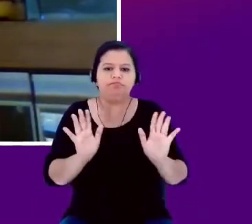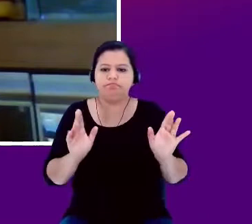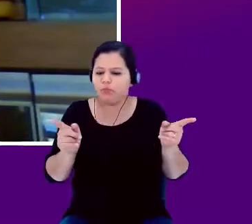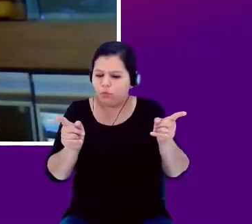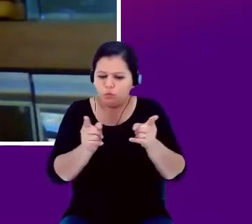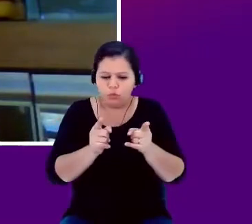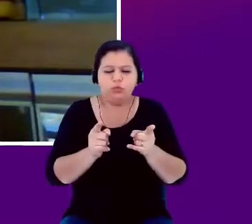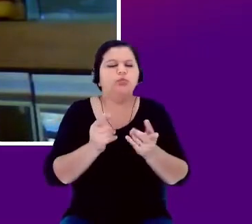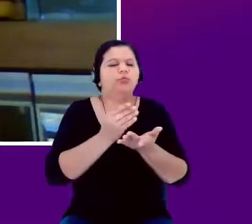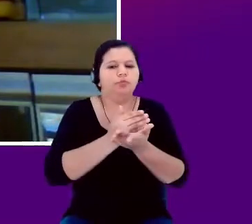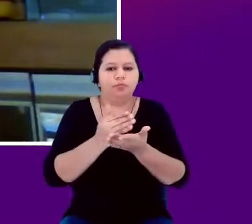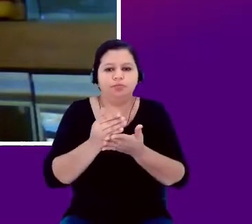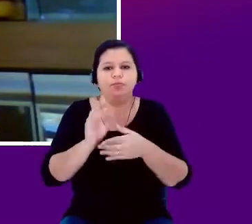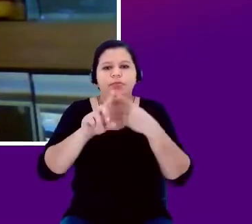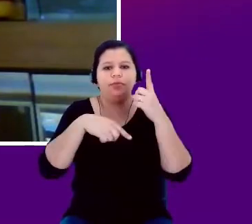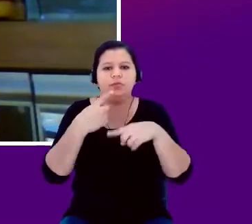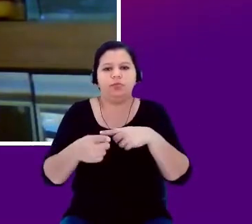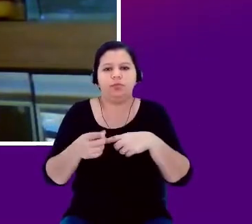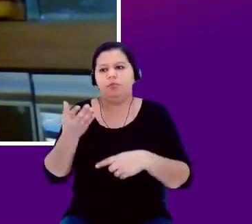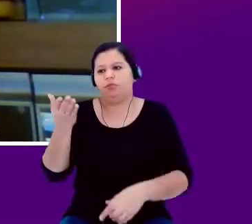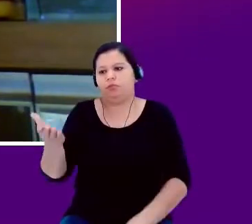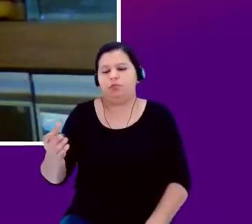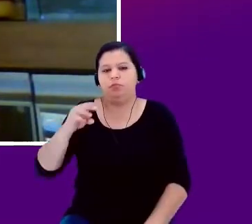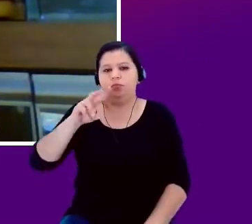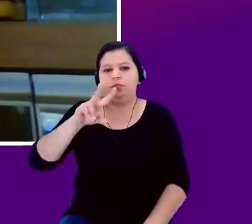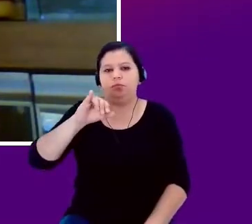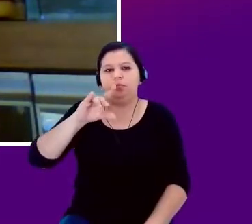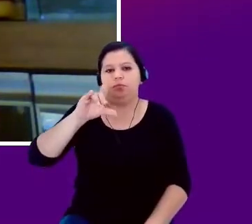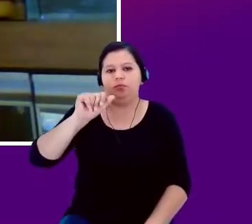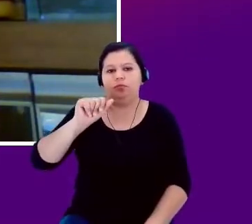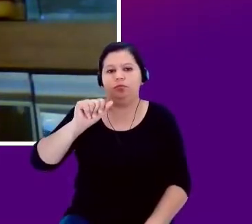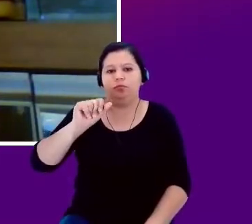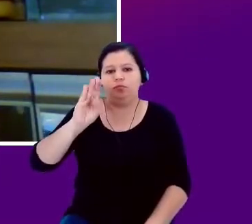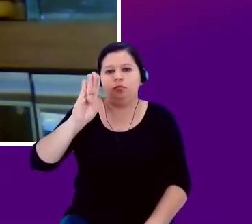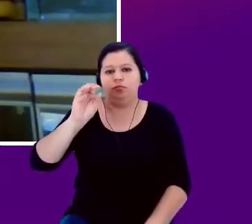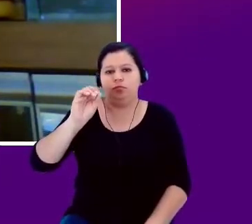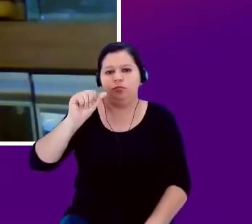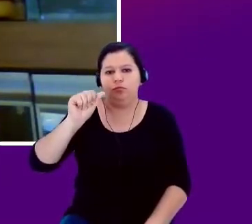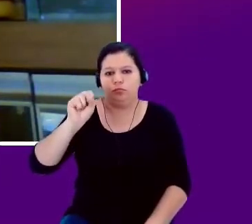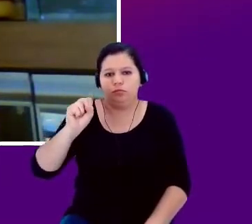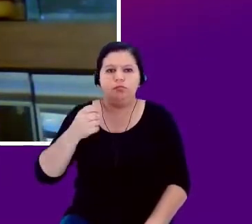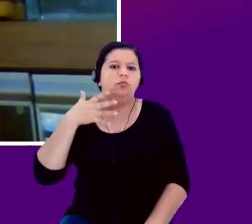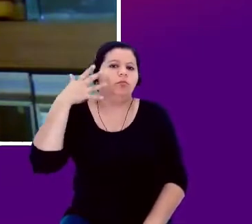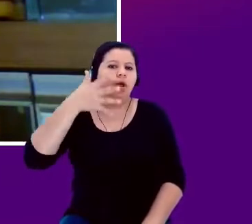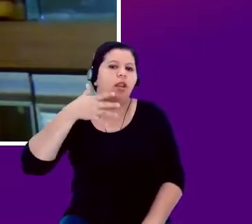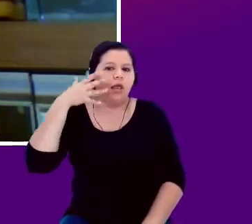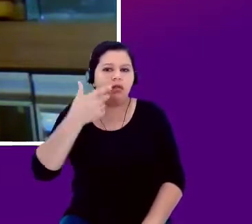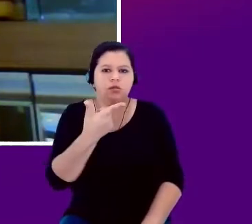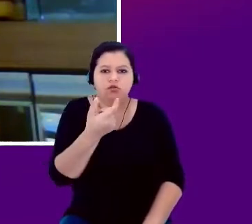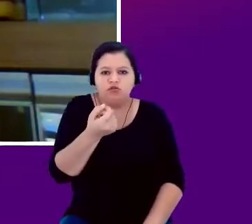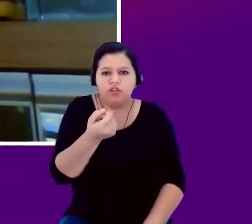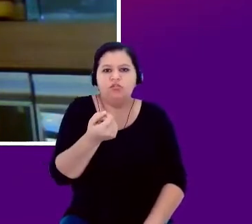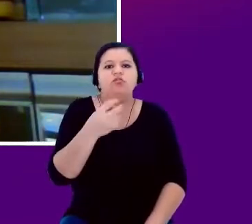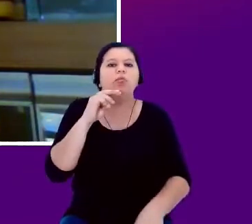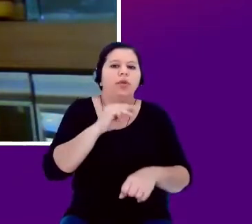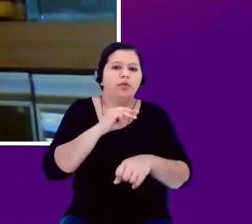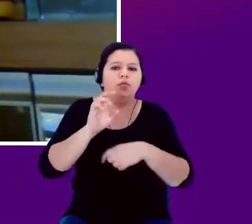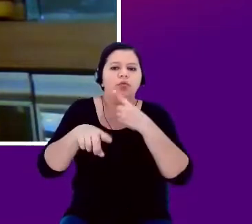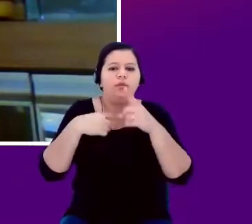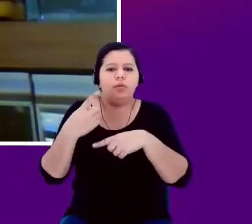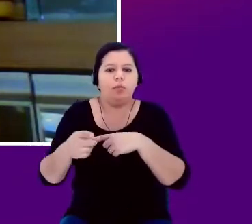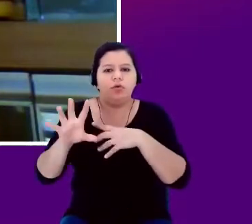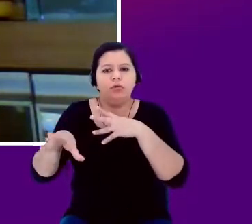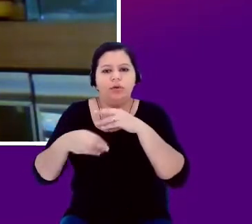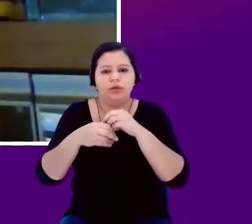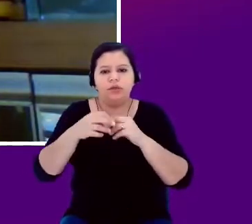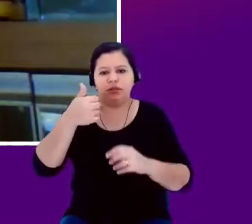introdução. Logo após, o ministro Ricardo Vilas Boas nos brindará com uma palestra de 20 minutos, seguida de 10 minutos de comentário